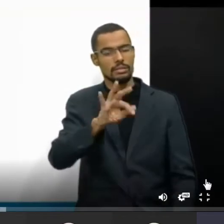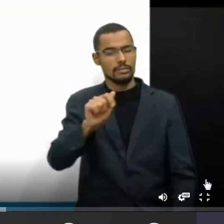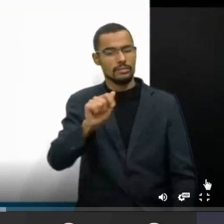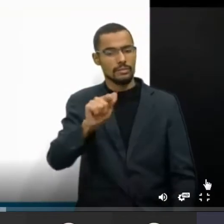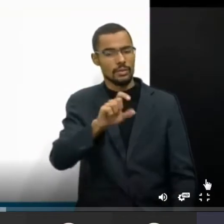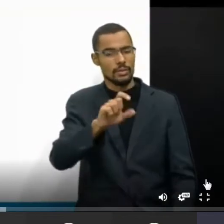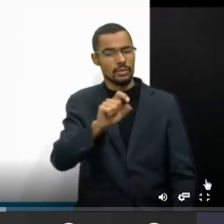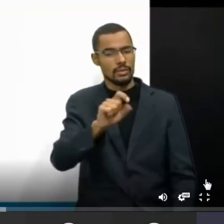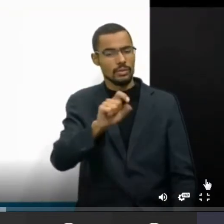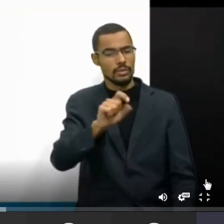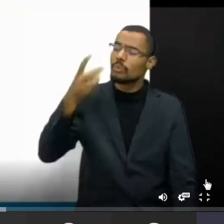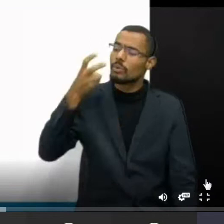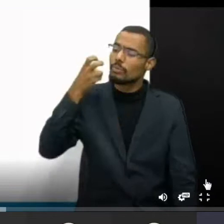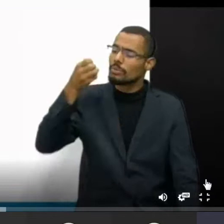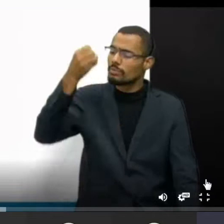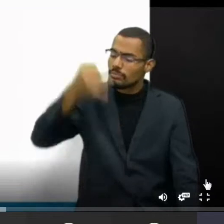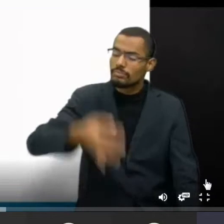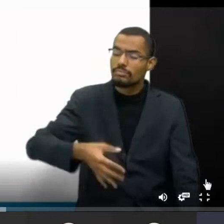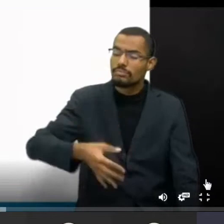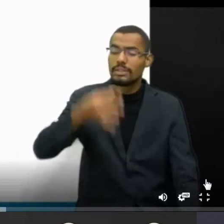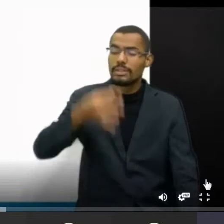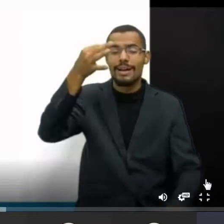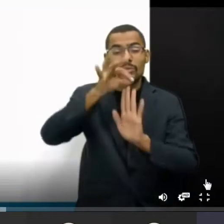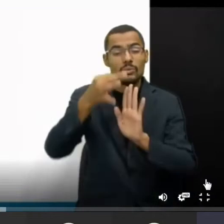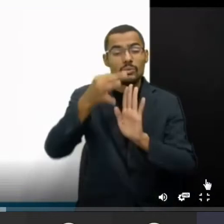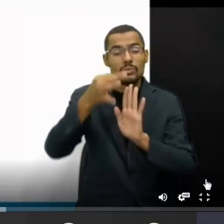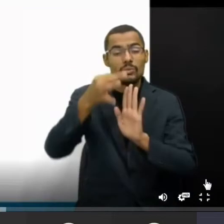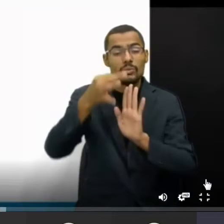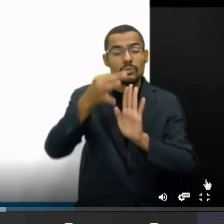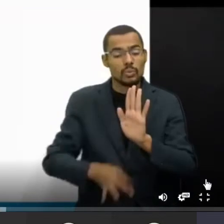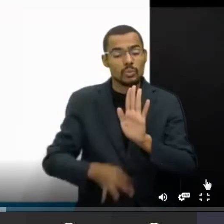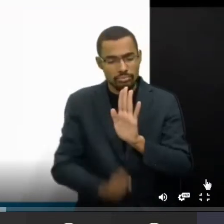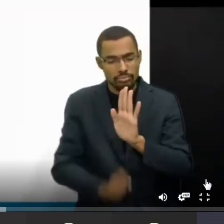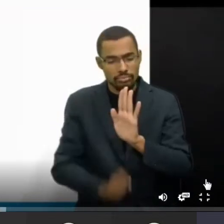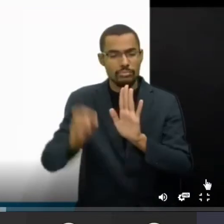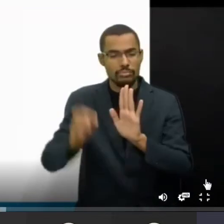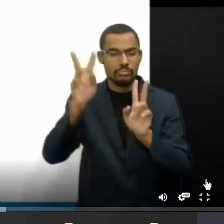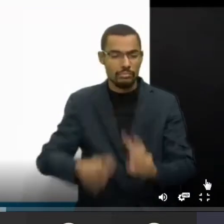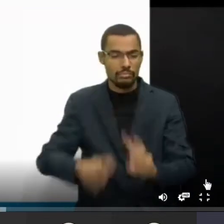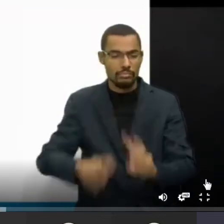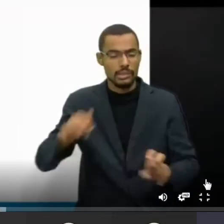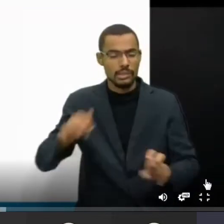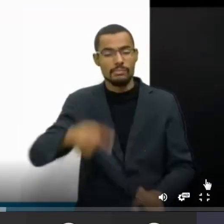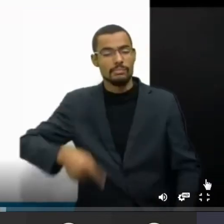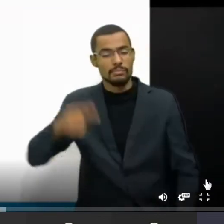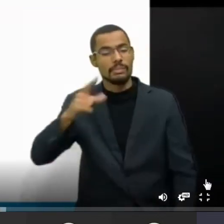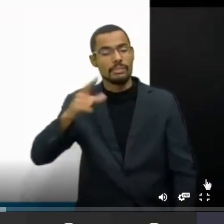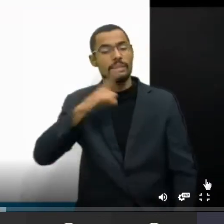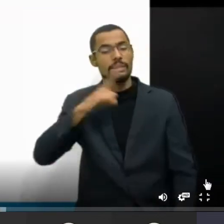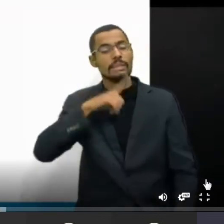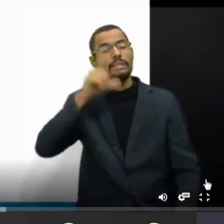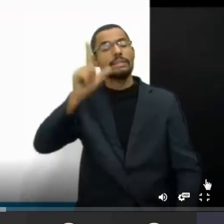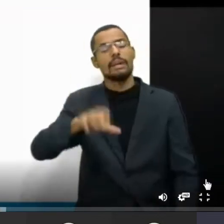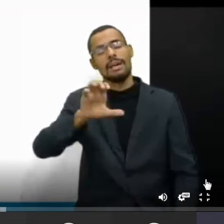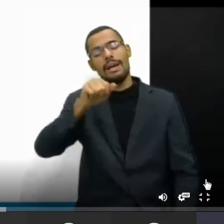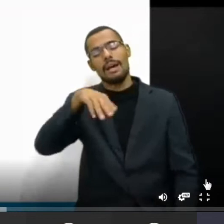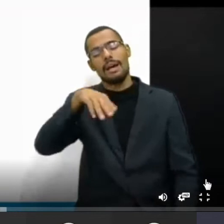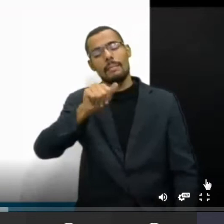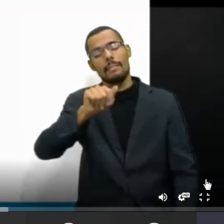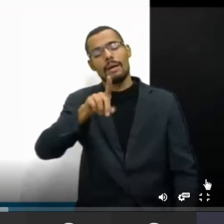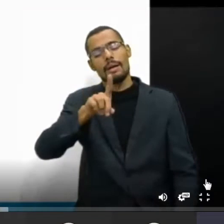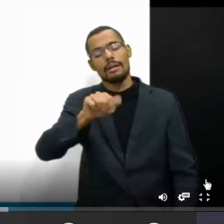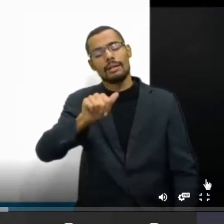para a gente comentar, então, as estruturas dessa lâmina de esôfago. Então, eu tenho as